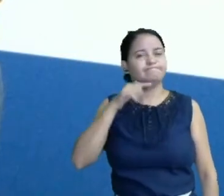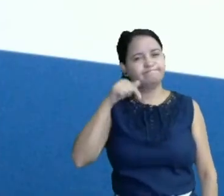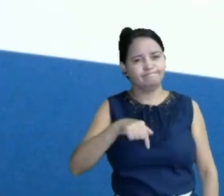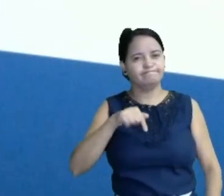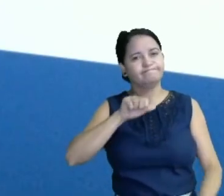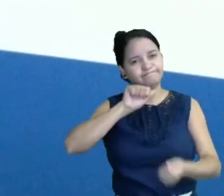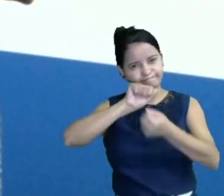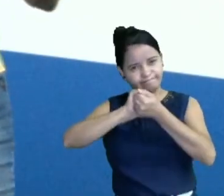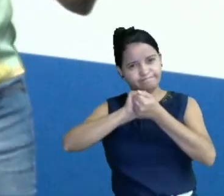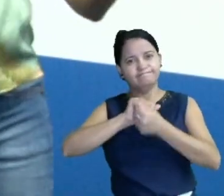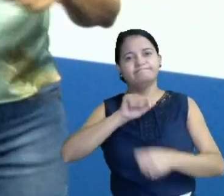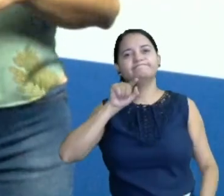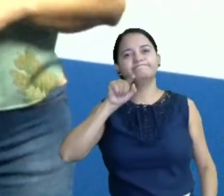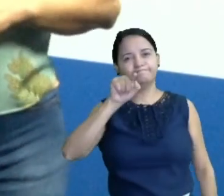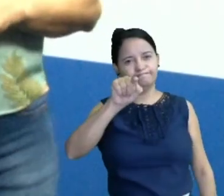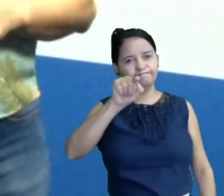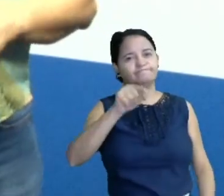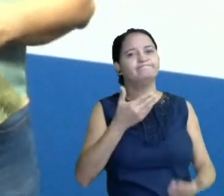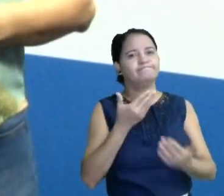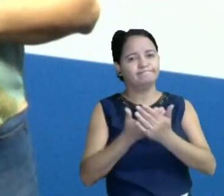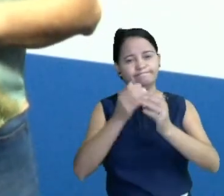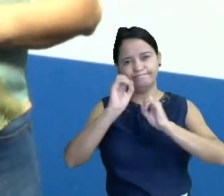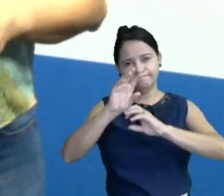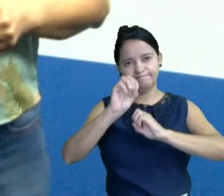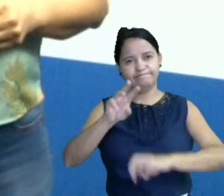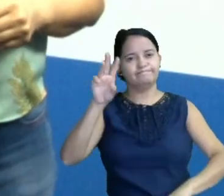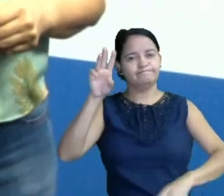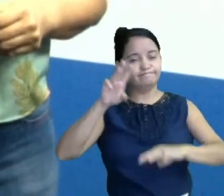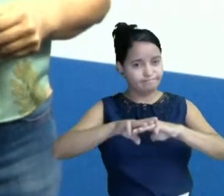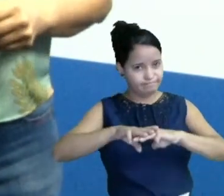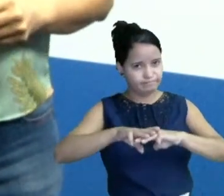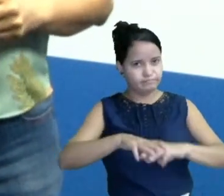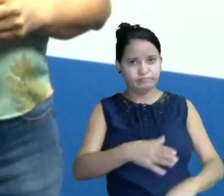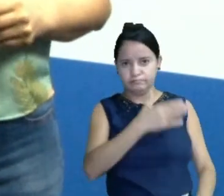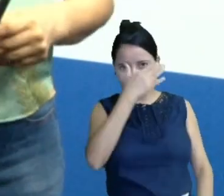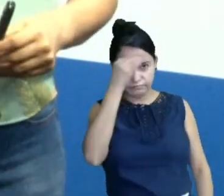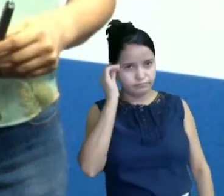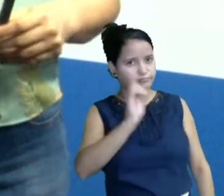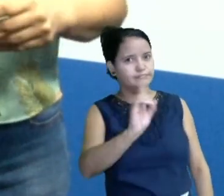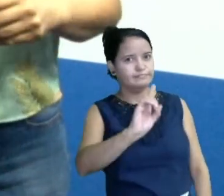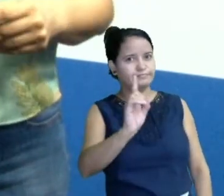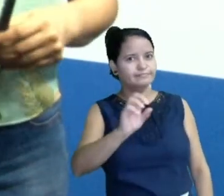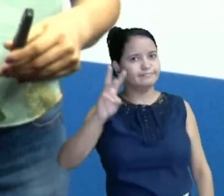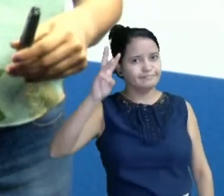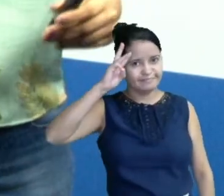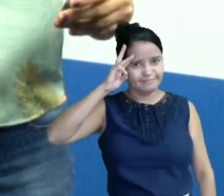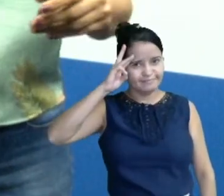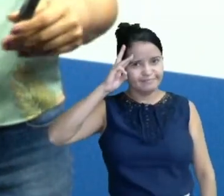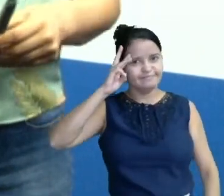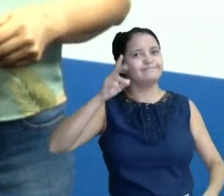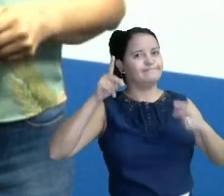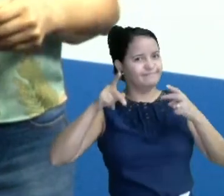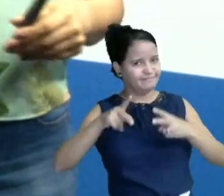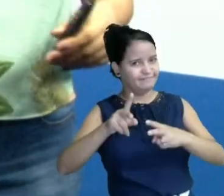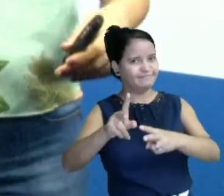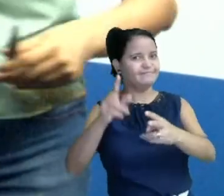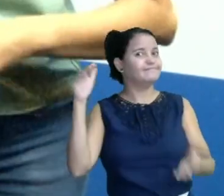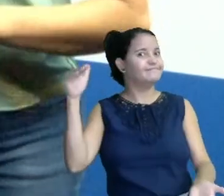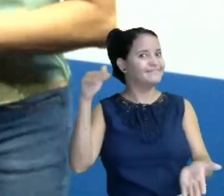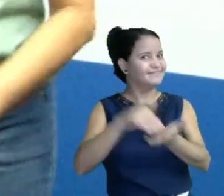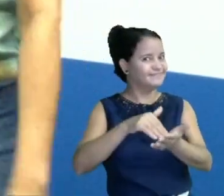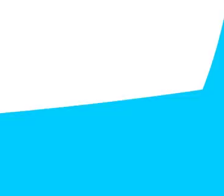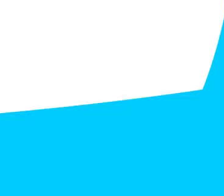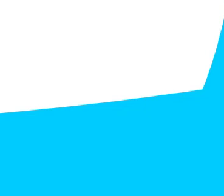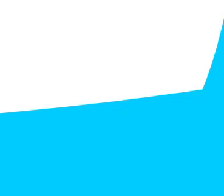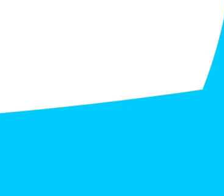estar aqui juntinho com vocês para mais uma aula de matemática e não se esquece na próxima terça a gente tá aqui de novo até